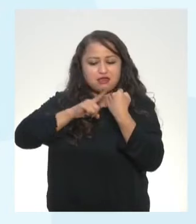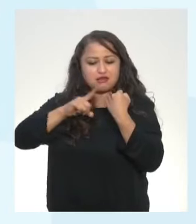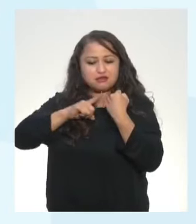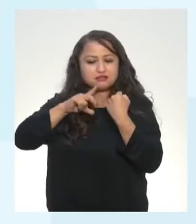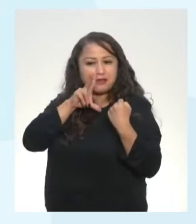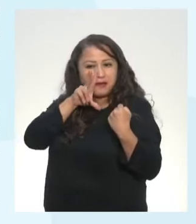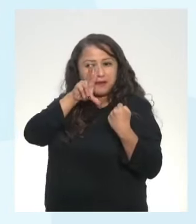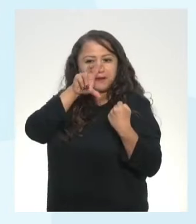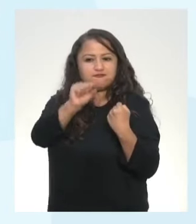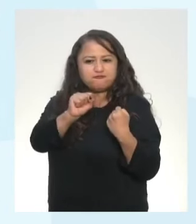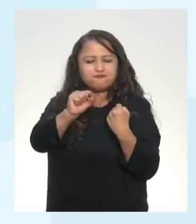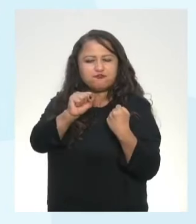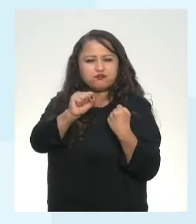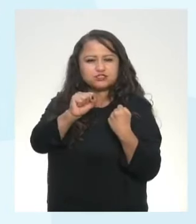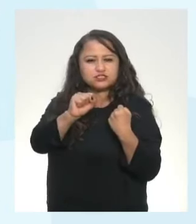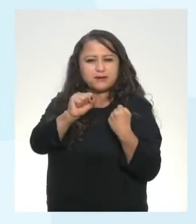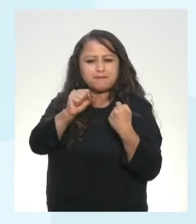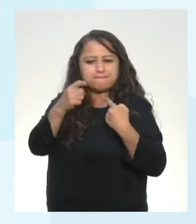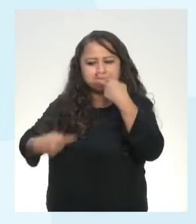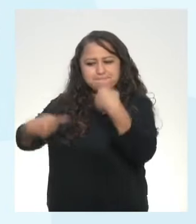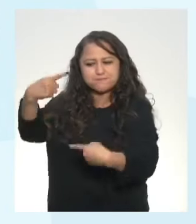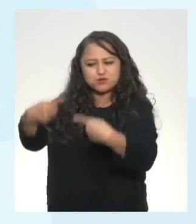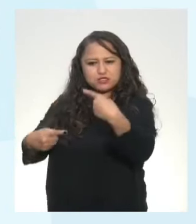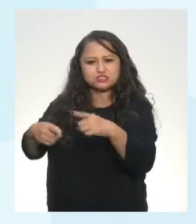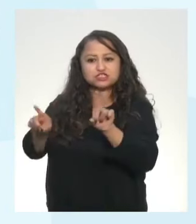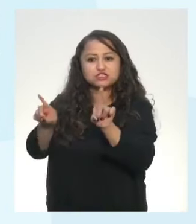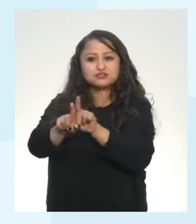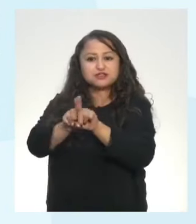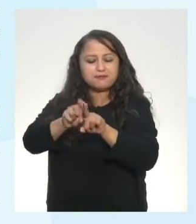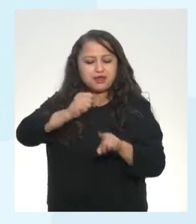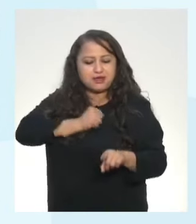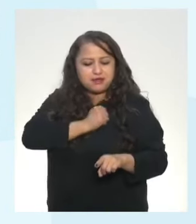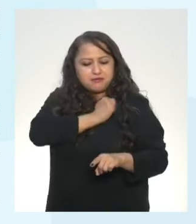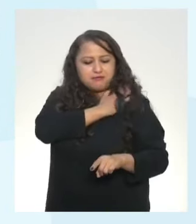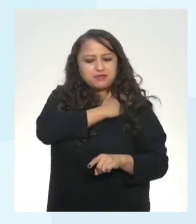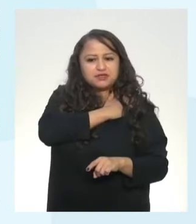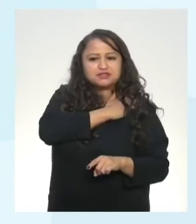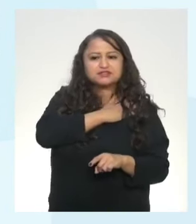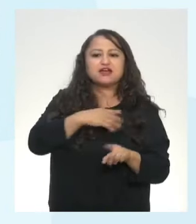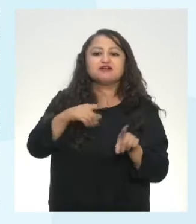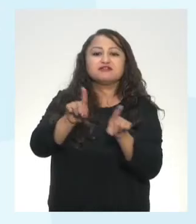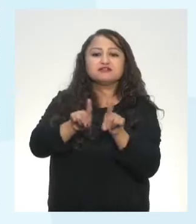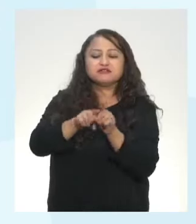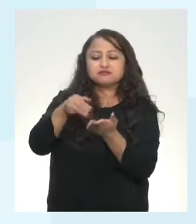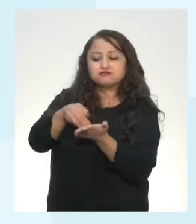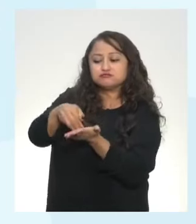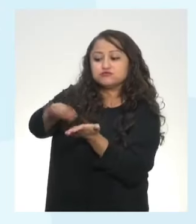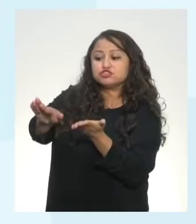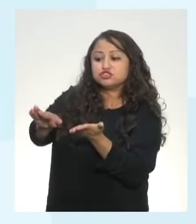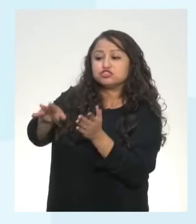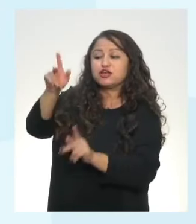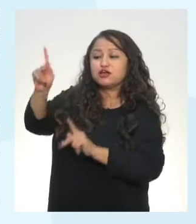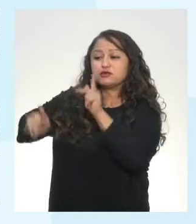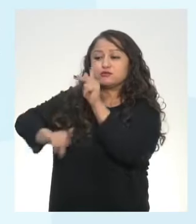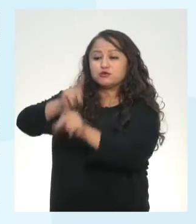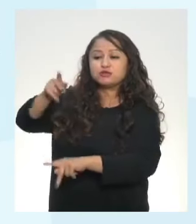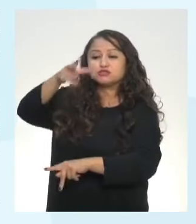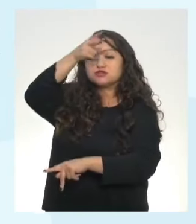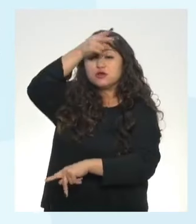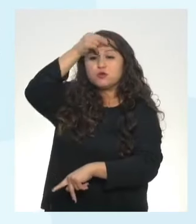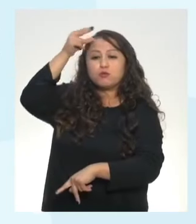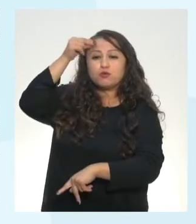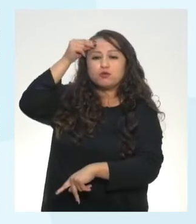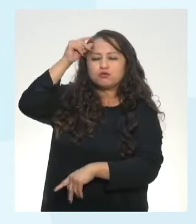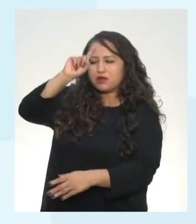político e militar. Ele também tem o poder de nomear e demitir esses funcionários públicos,